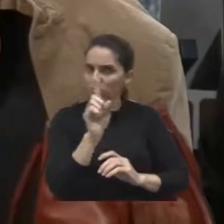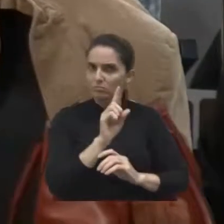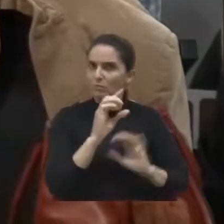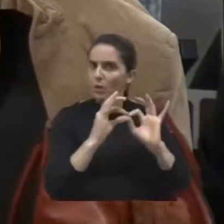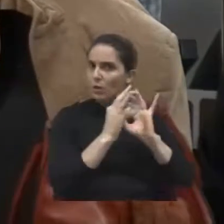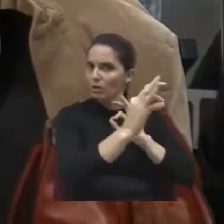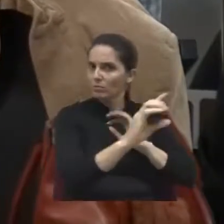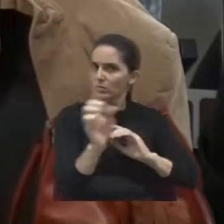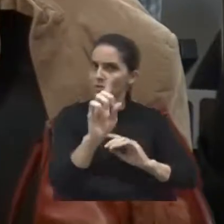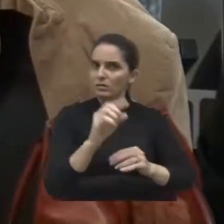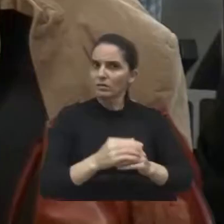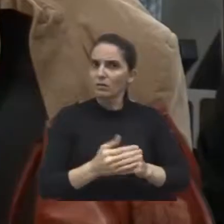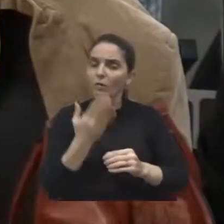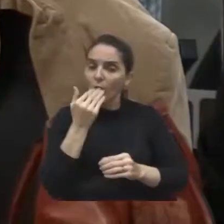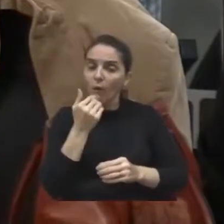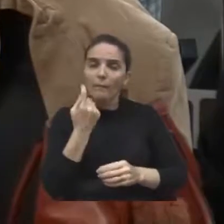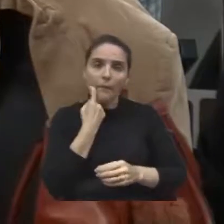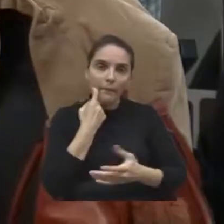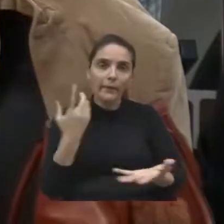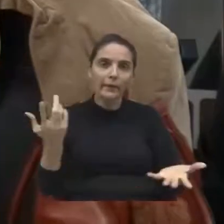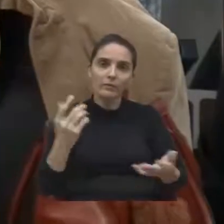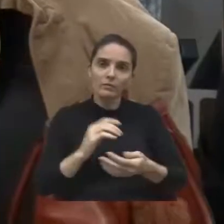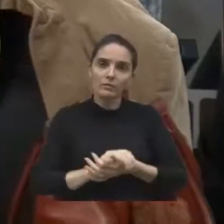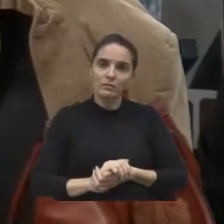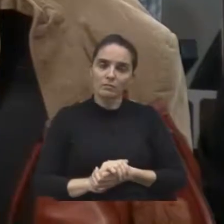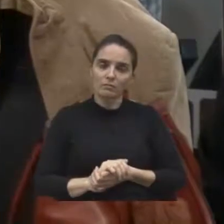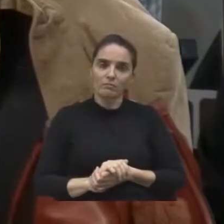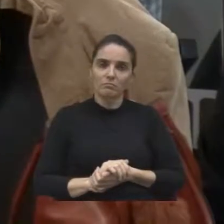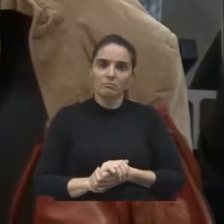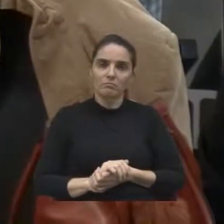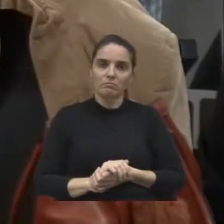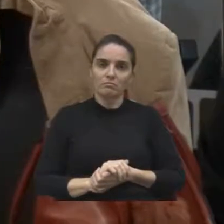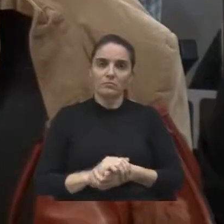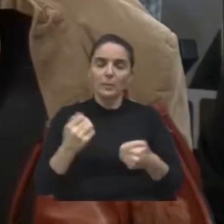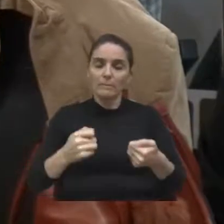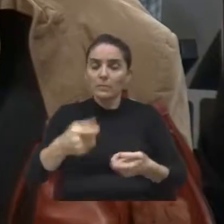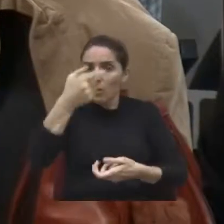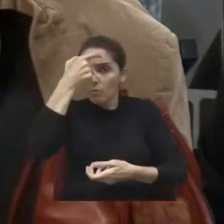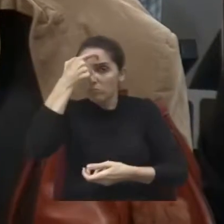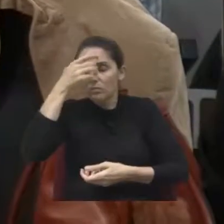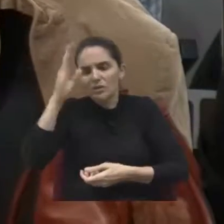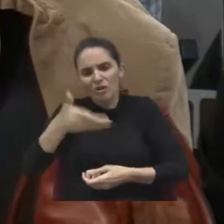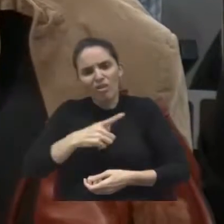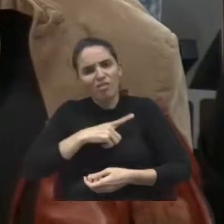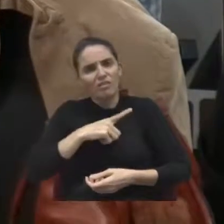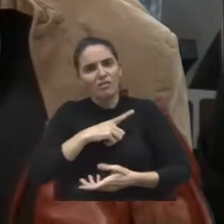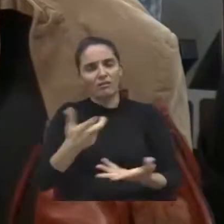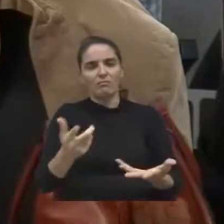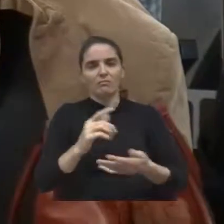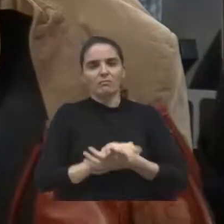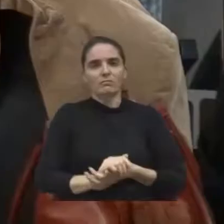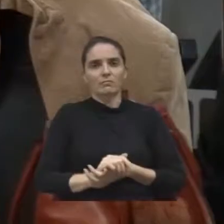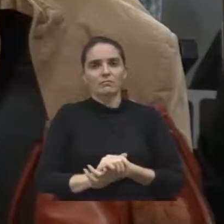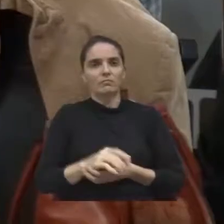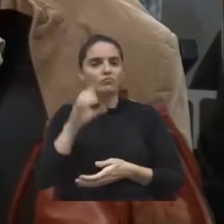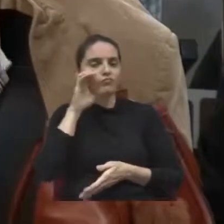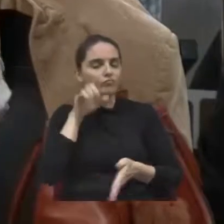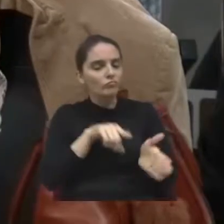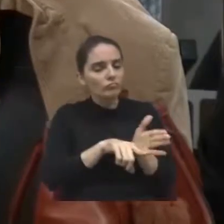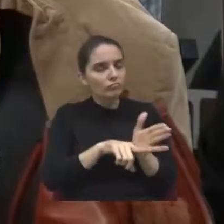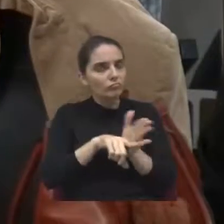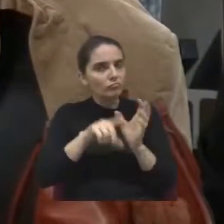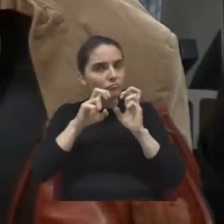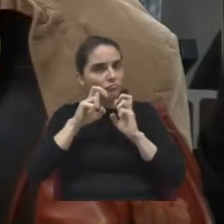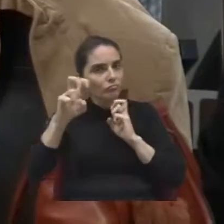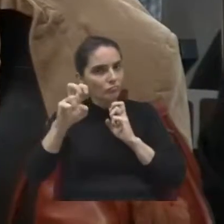o peixe? Não é? Então, essa conscientização, ela já existe. Eu estava olhando, em Sorocaba, inclusive, tem 2 redes, eu faço questão